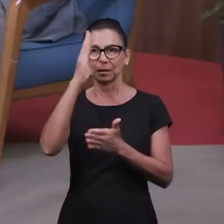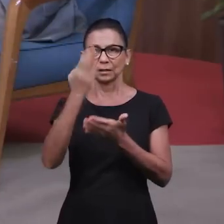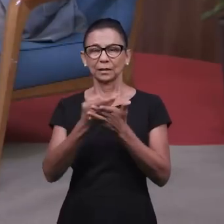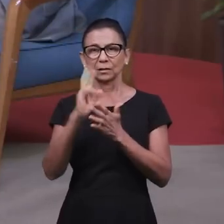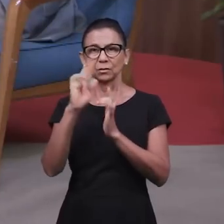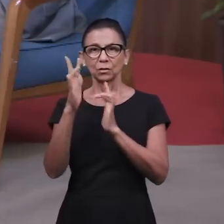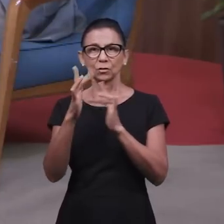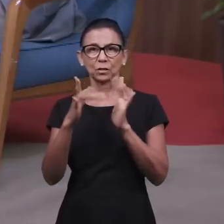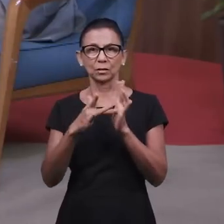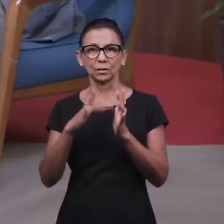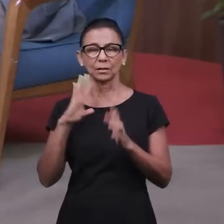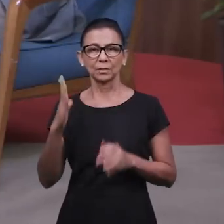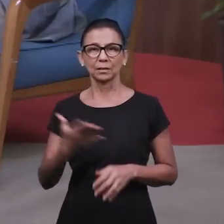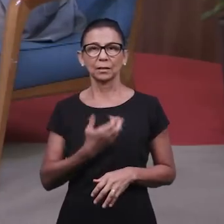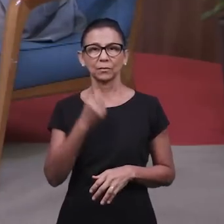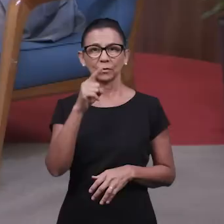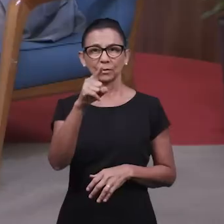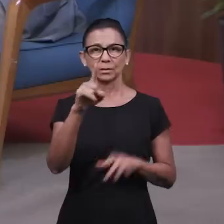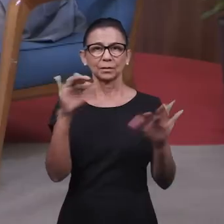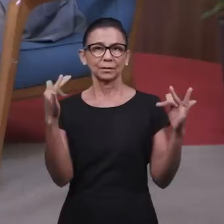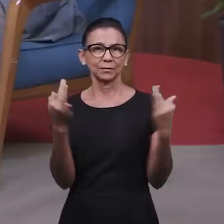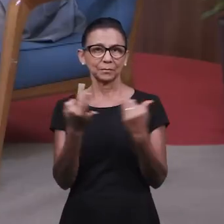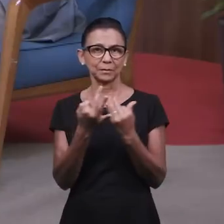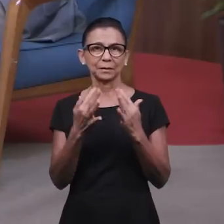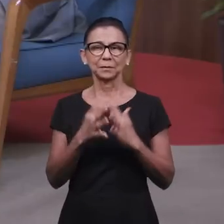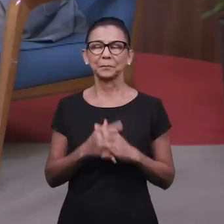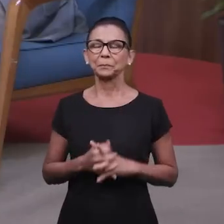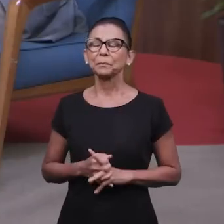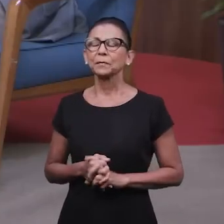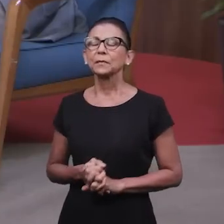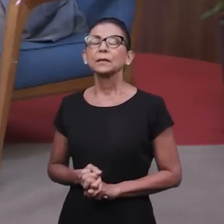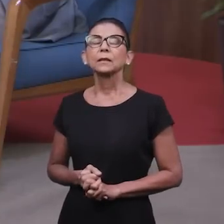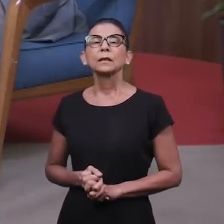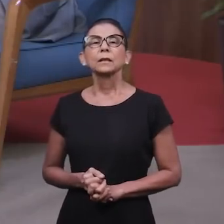casa. Glória a Jesus. Muito bem.